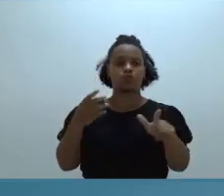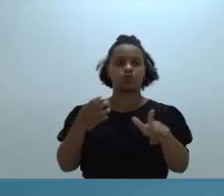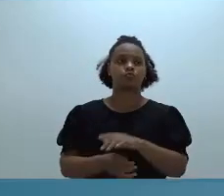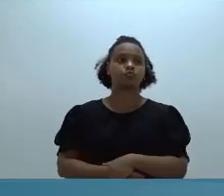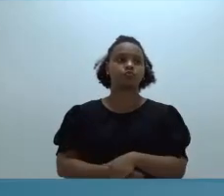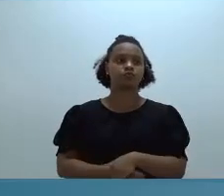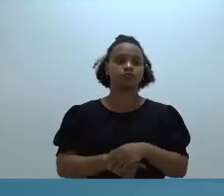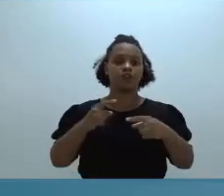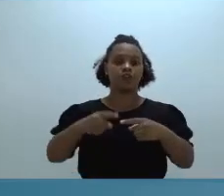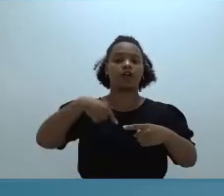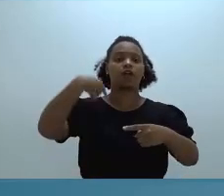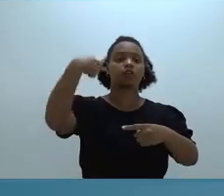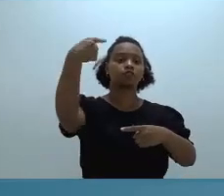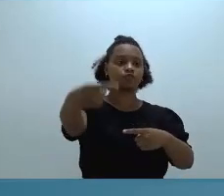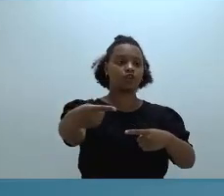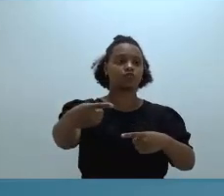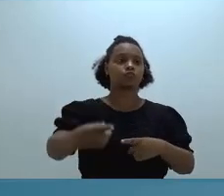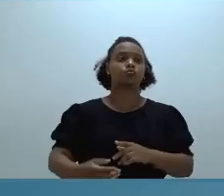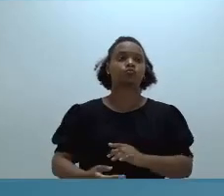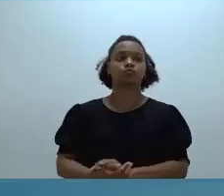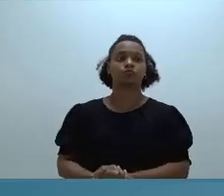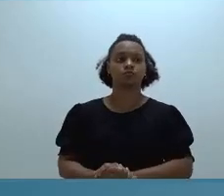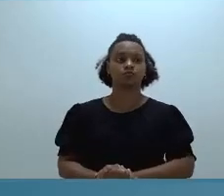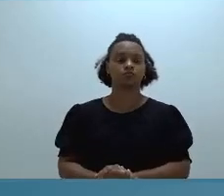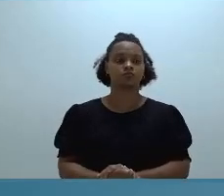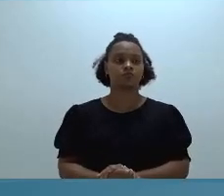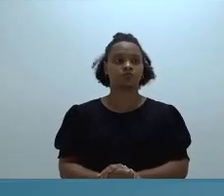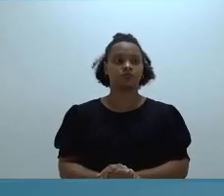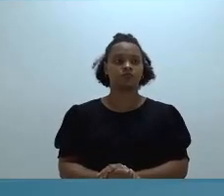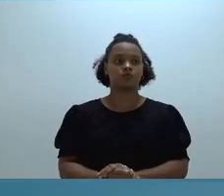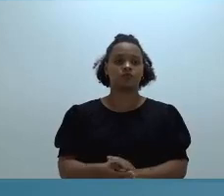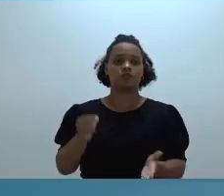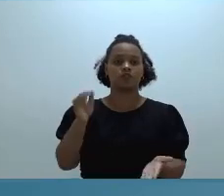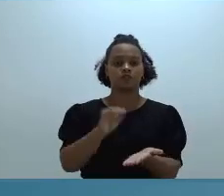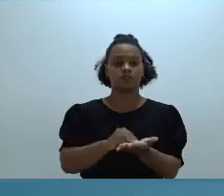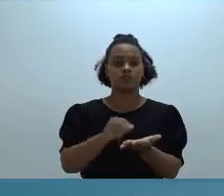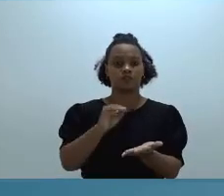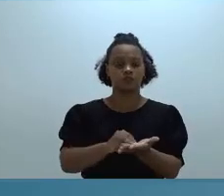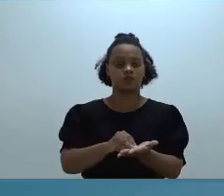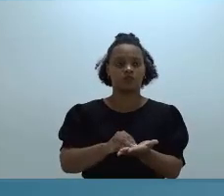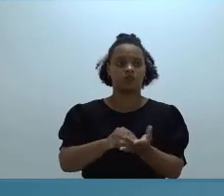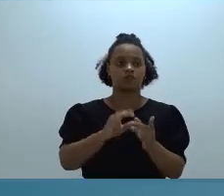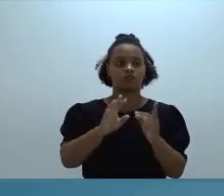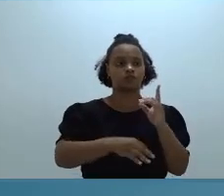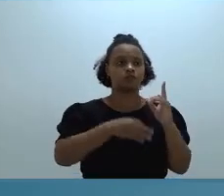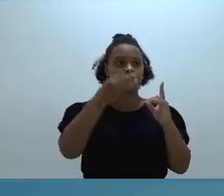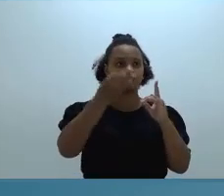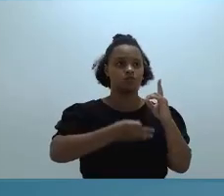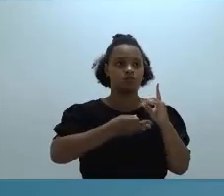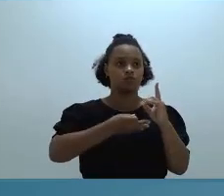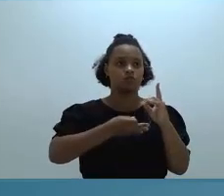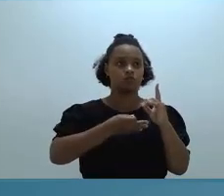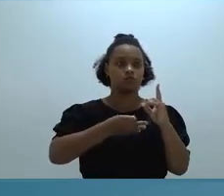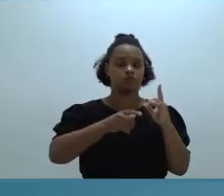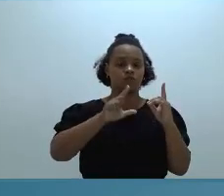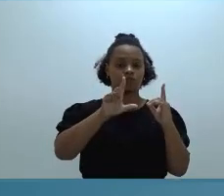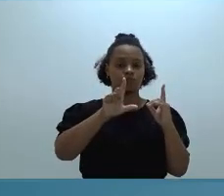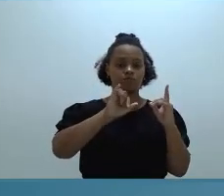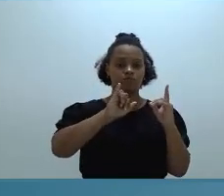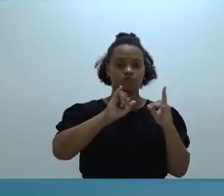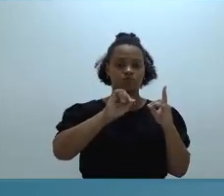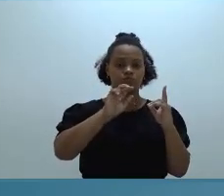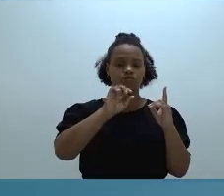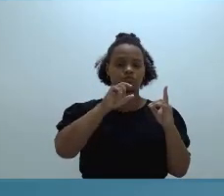Está adiado face à ausência justificada do desembargador Luiz